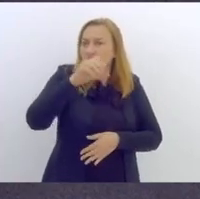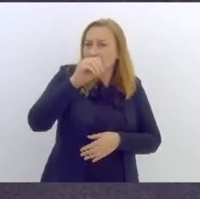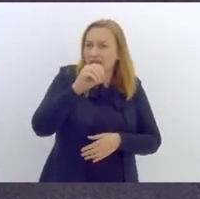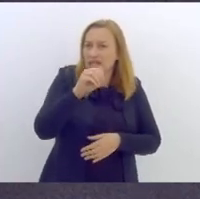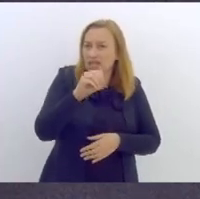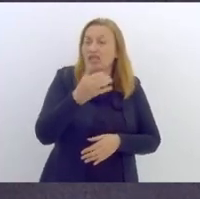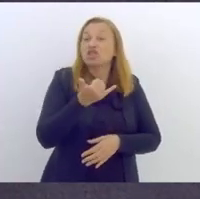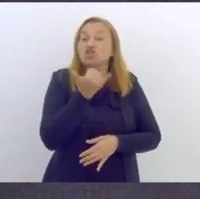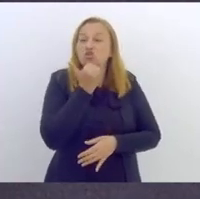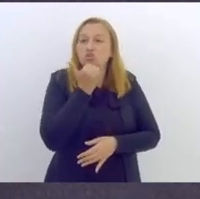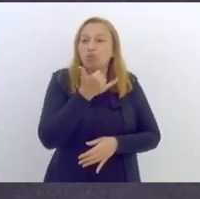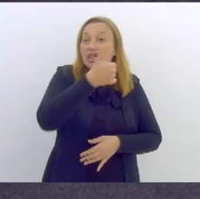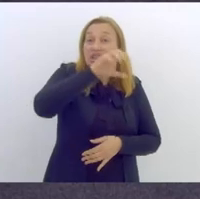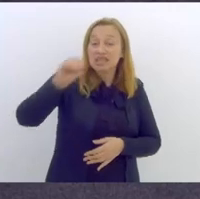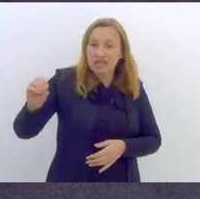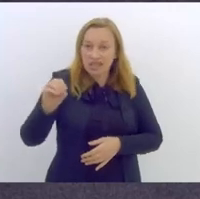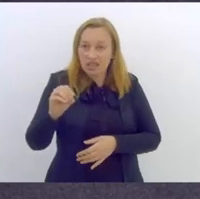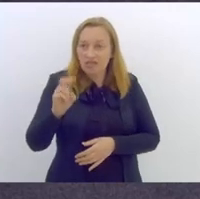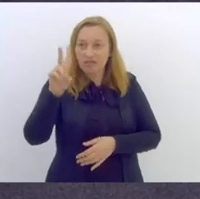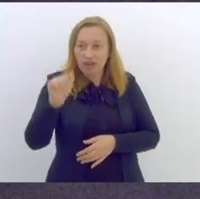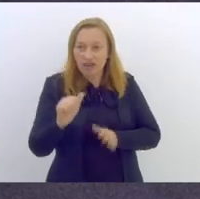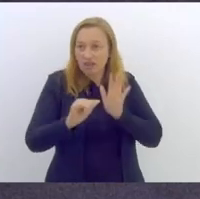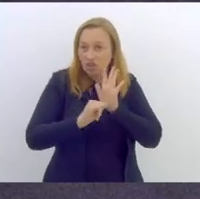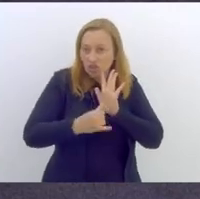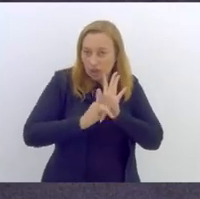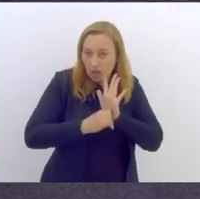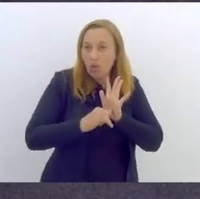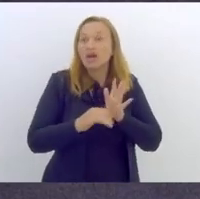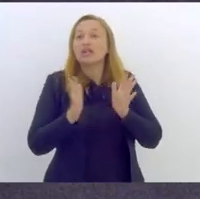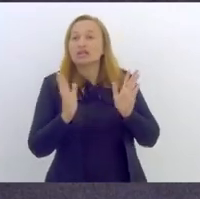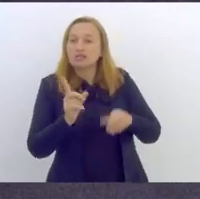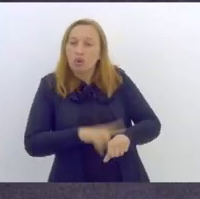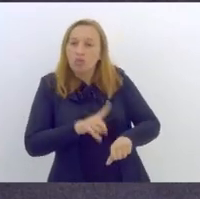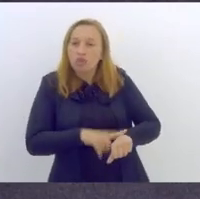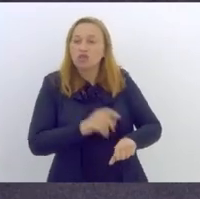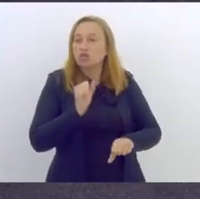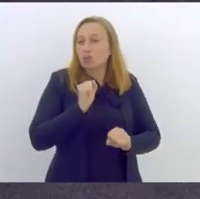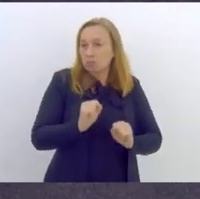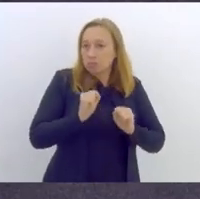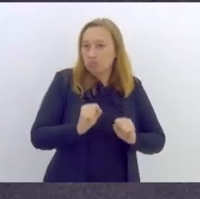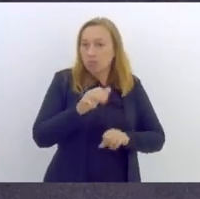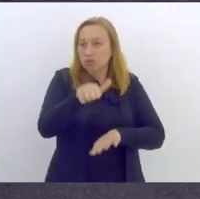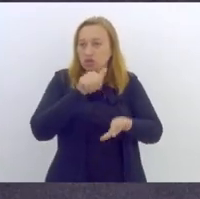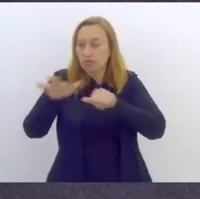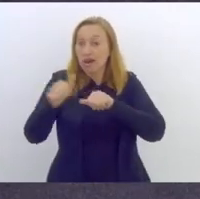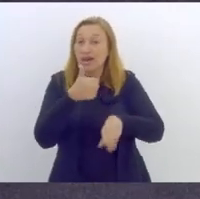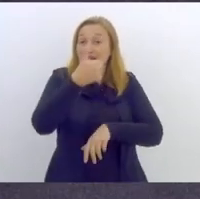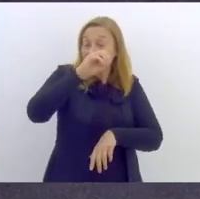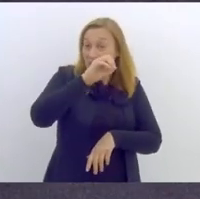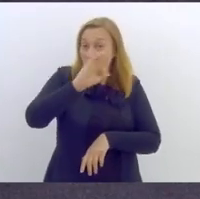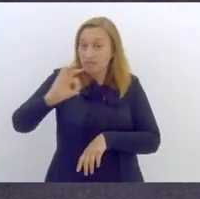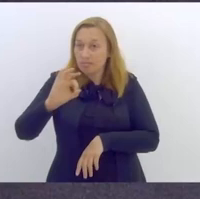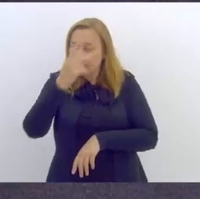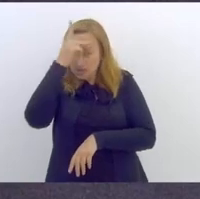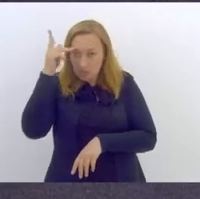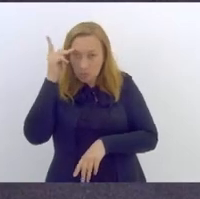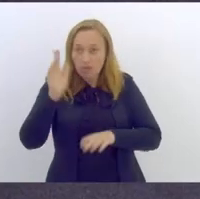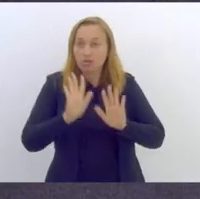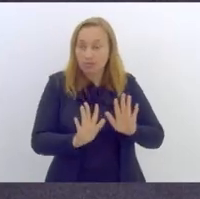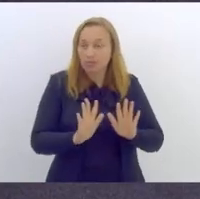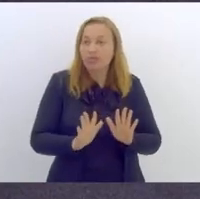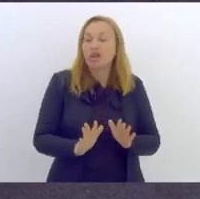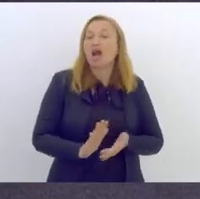vagas no edital Então nesse momento a gente só pode chamar 100 pessoas para o curso de formação